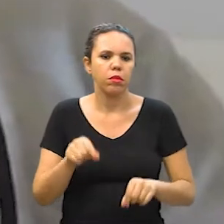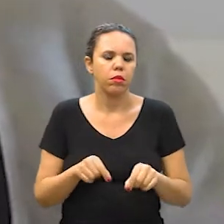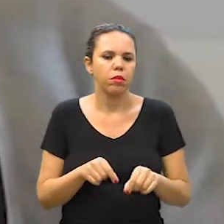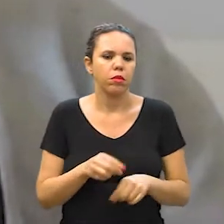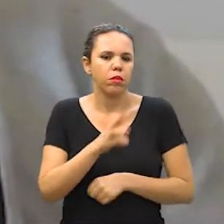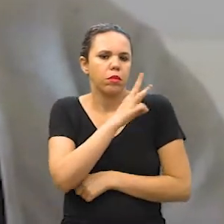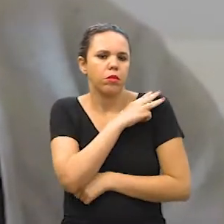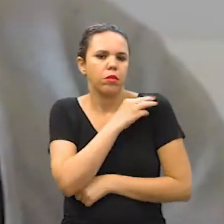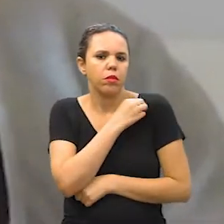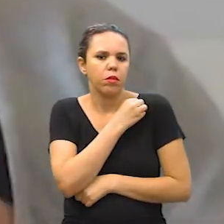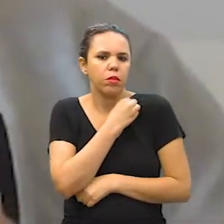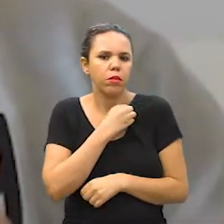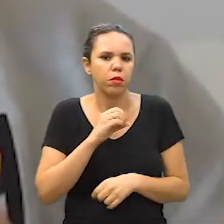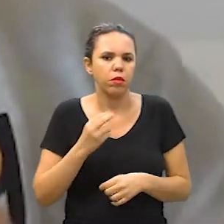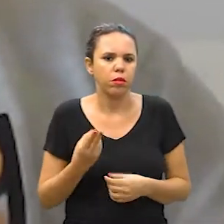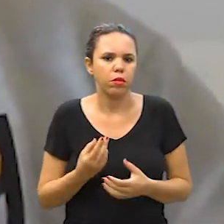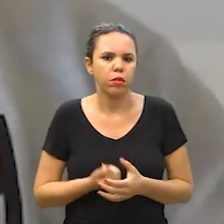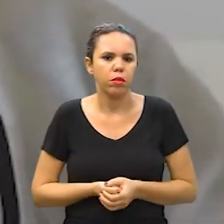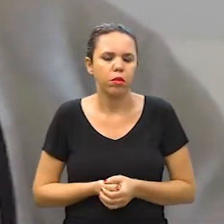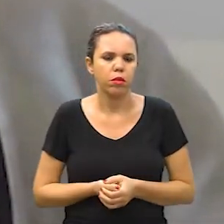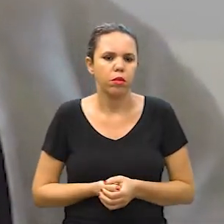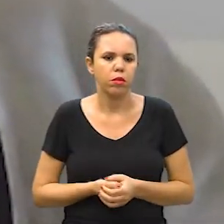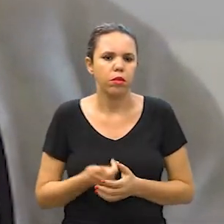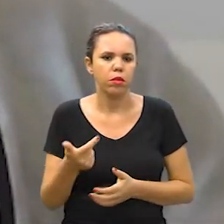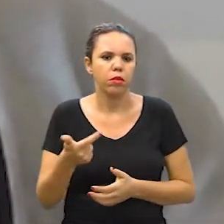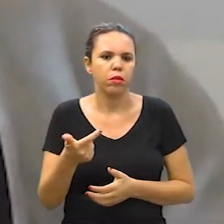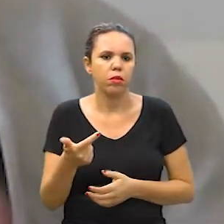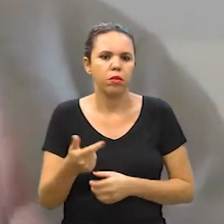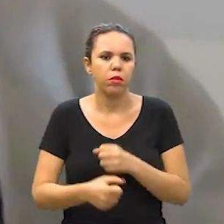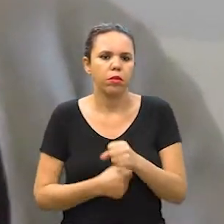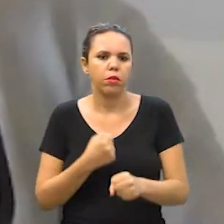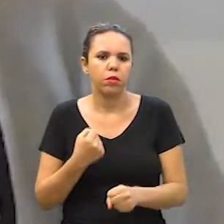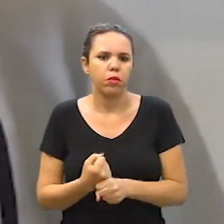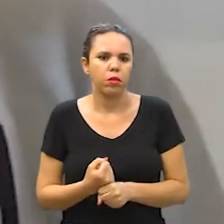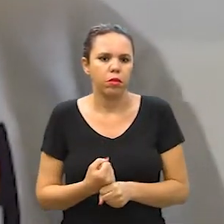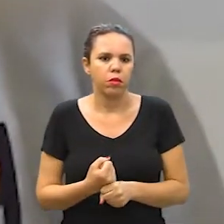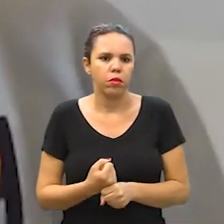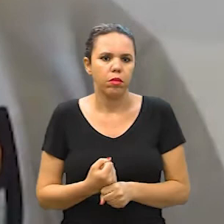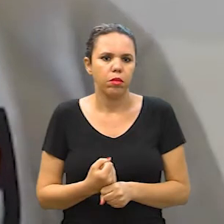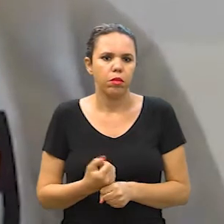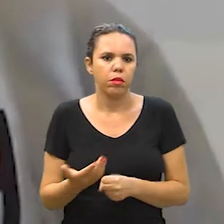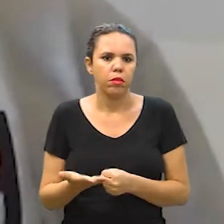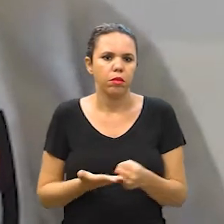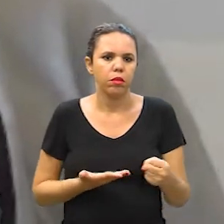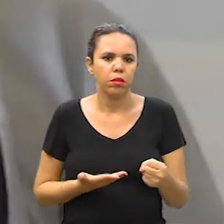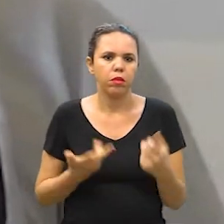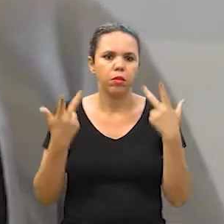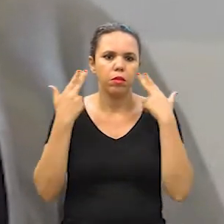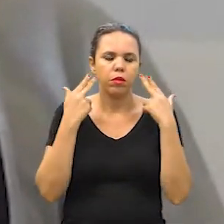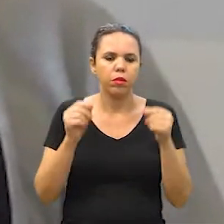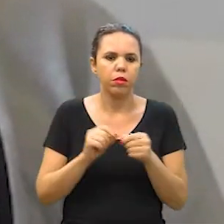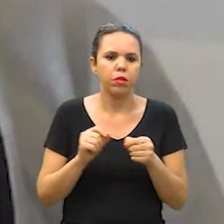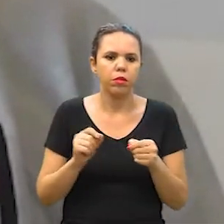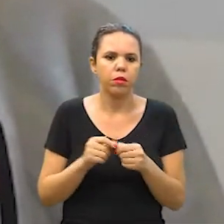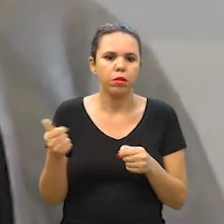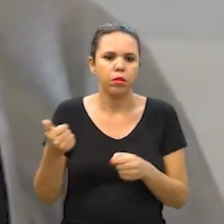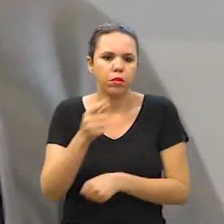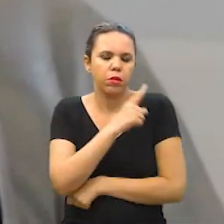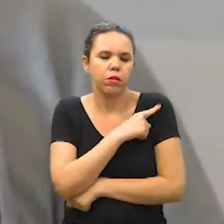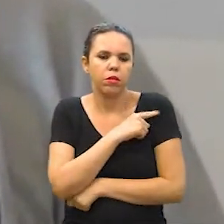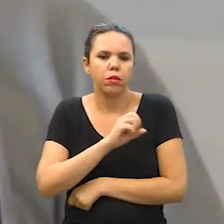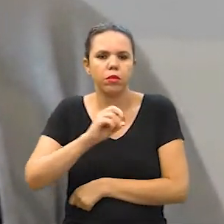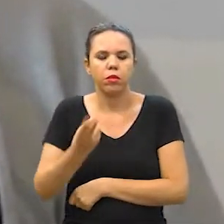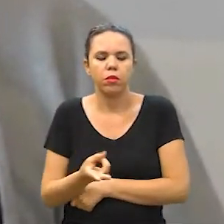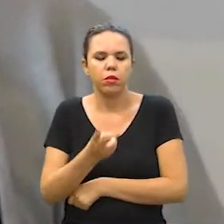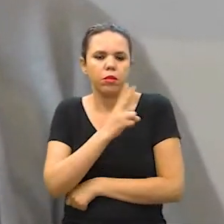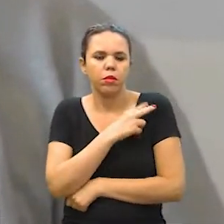ensino médio e no segundo ano, bem no meio. Então, normalmente, ele faz ou o primeiro ou o